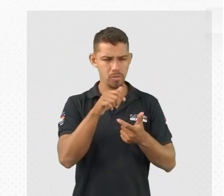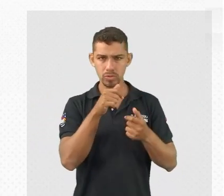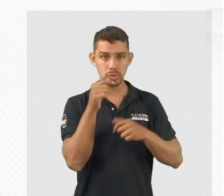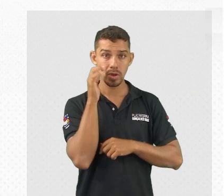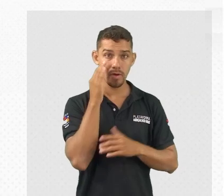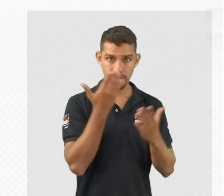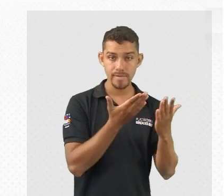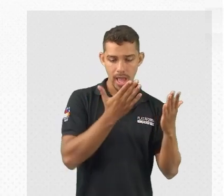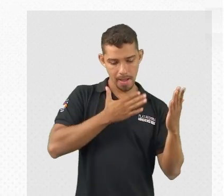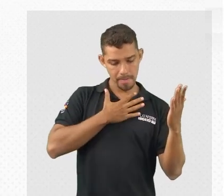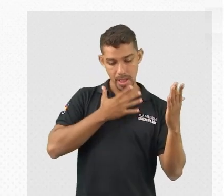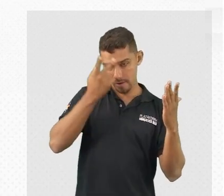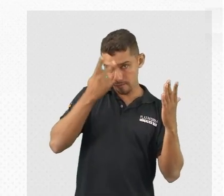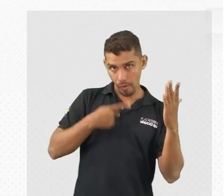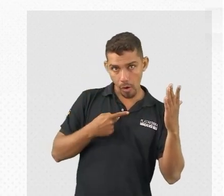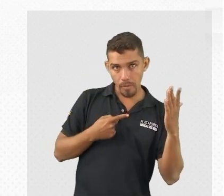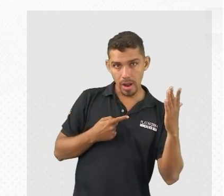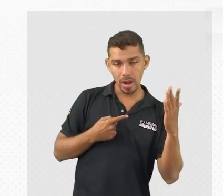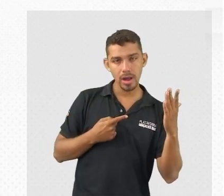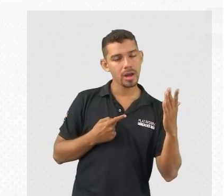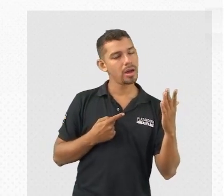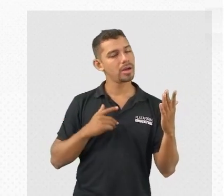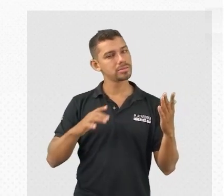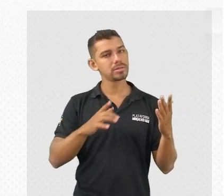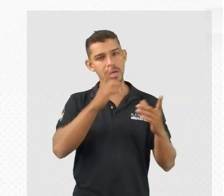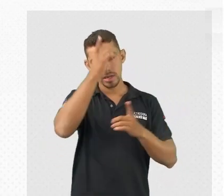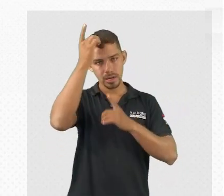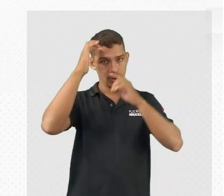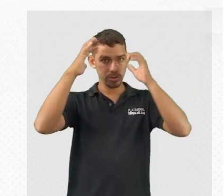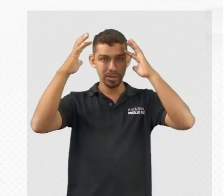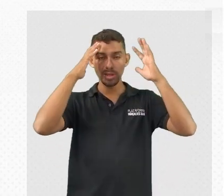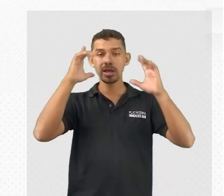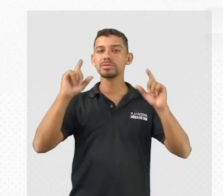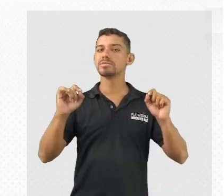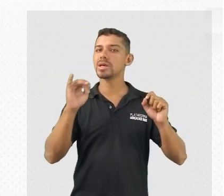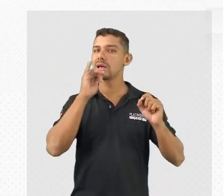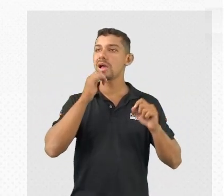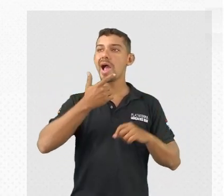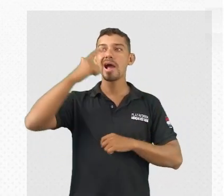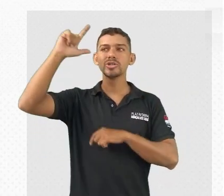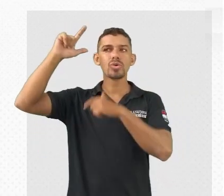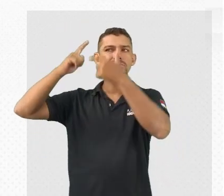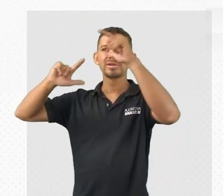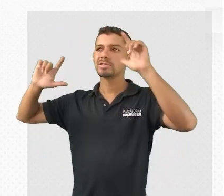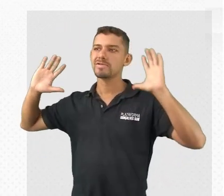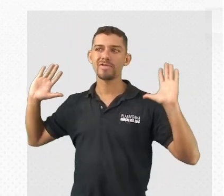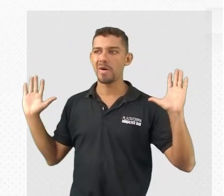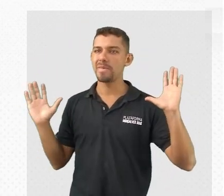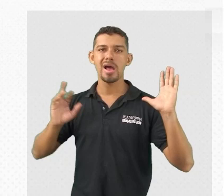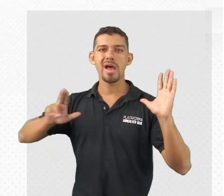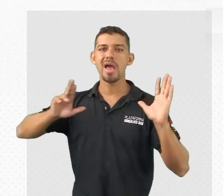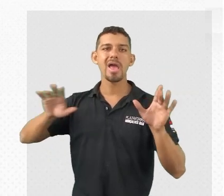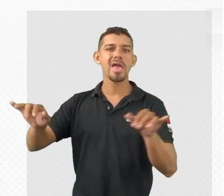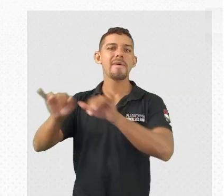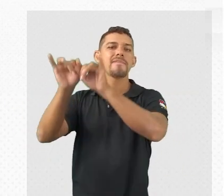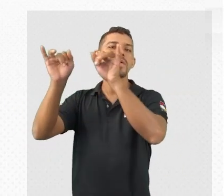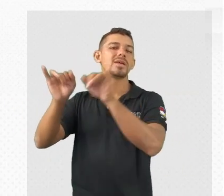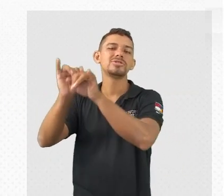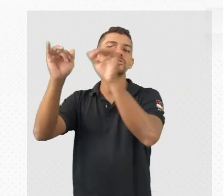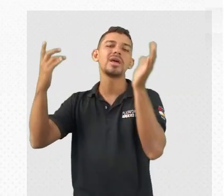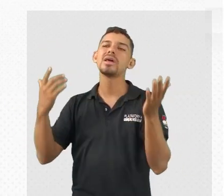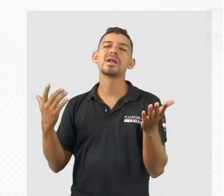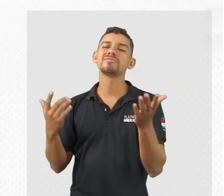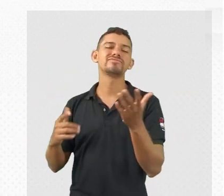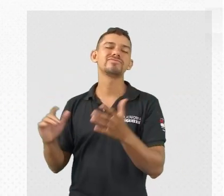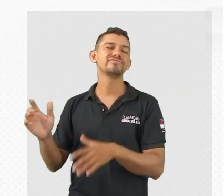mundo é a minha forma, eu crio o entendimento de que as outras formas, elas são bestialidades, elas